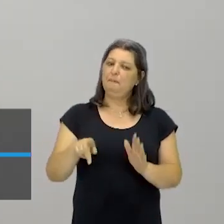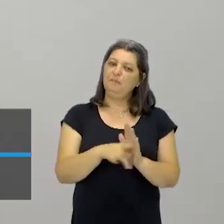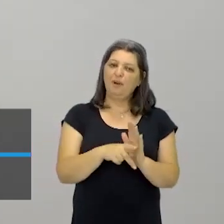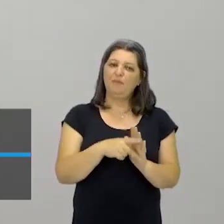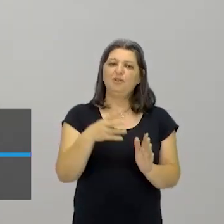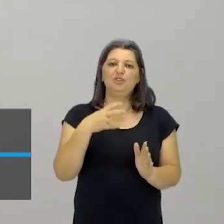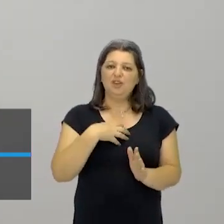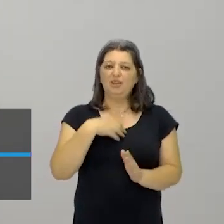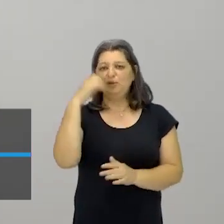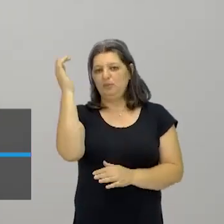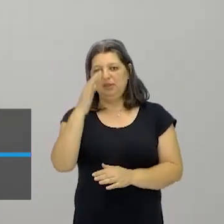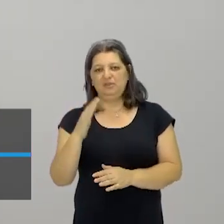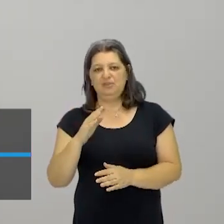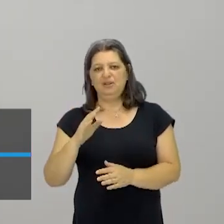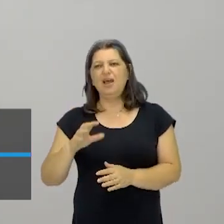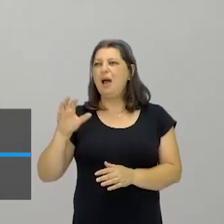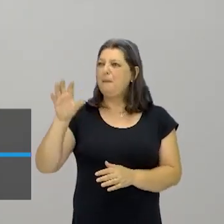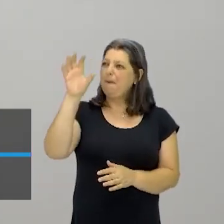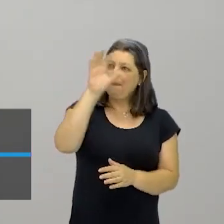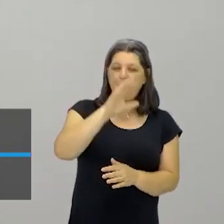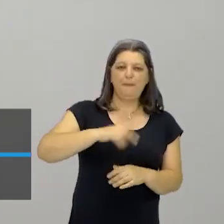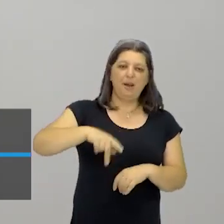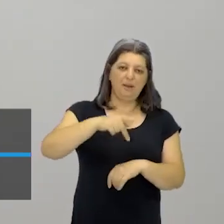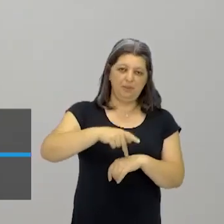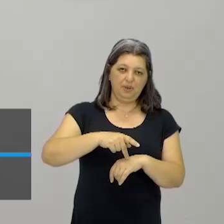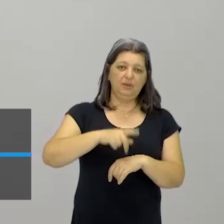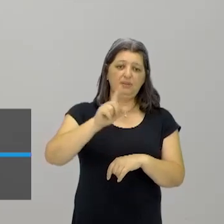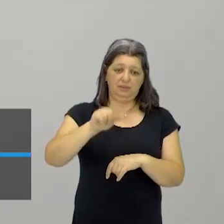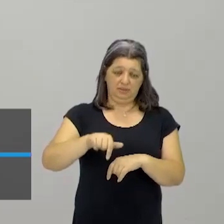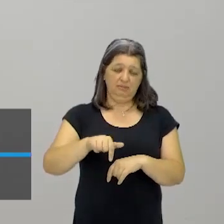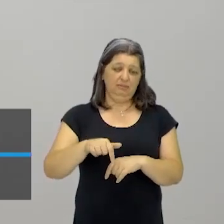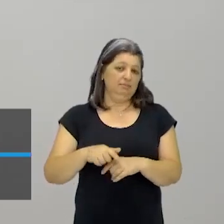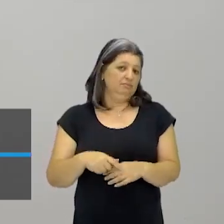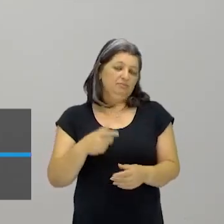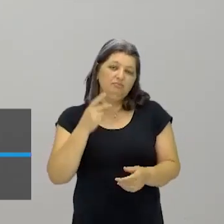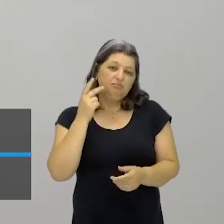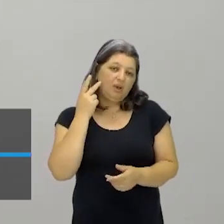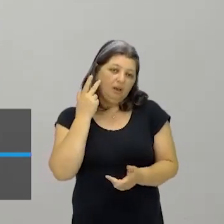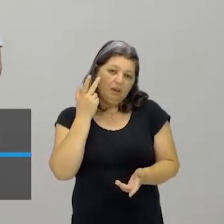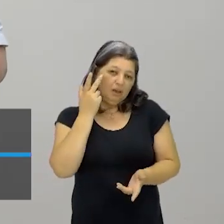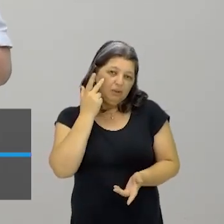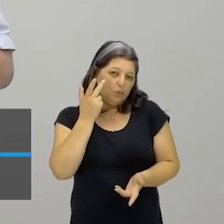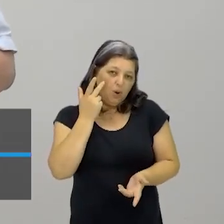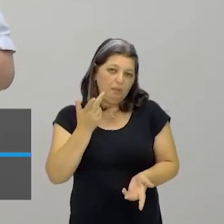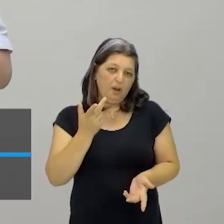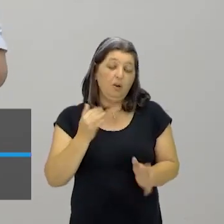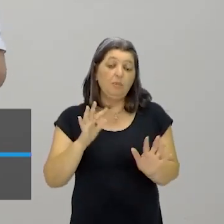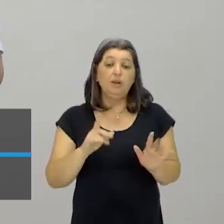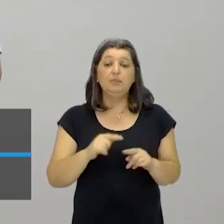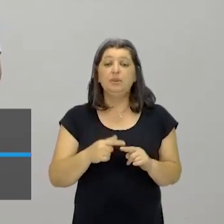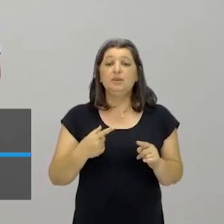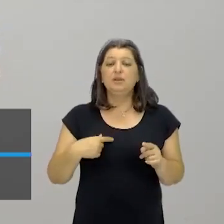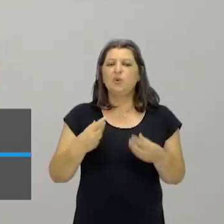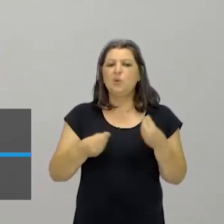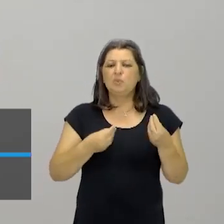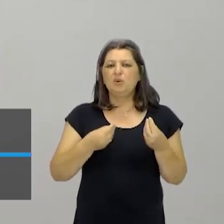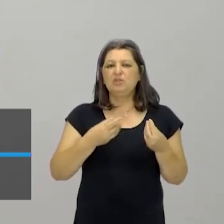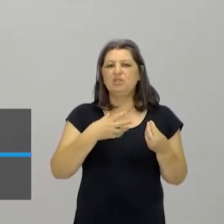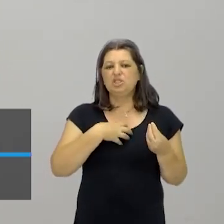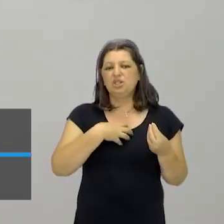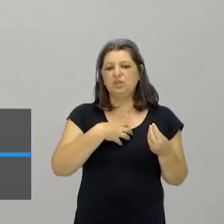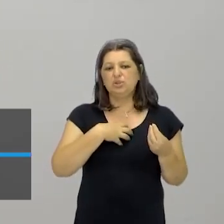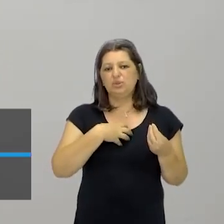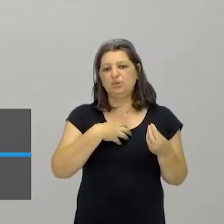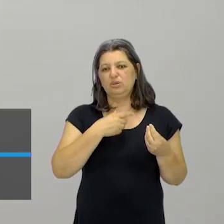brasileiro das mais diversas regiões aqui do país. Então, o sotaque, legal, sem problemas. O problema é quando você realmente pronuncia a palavra de uma